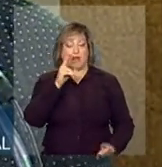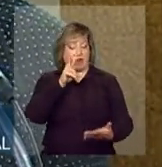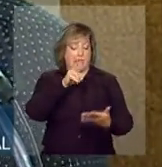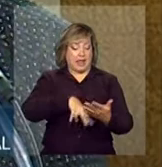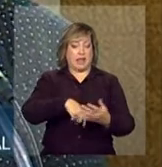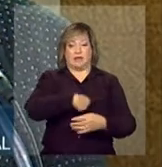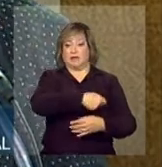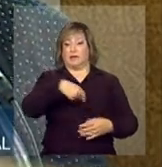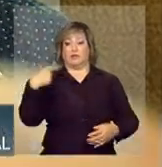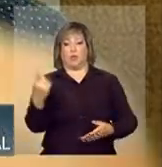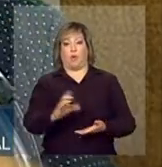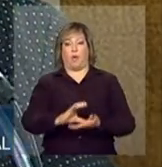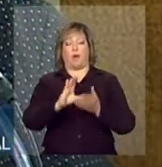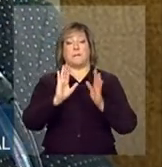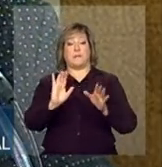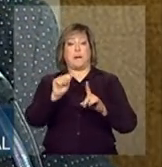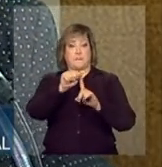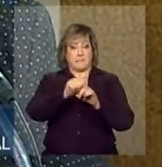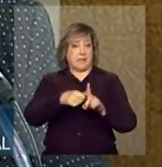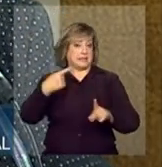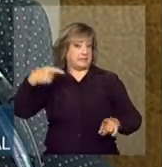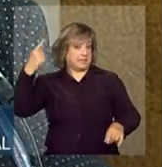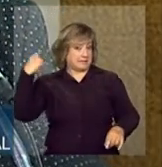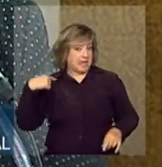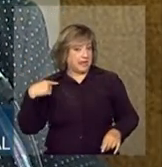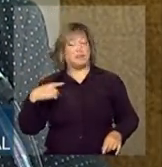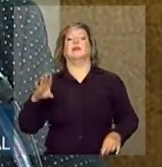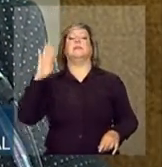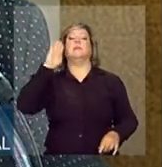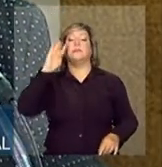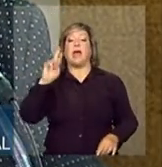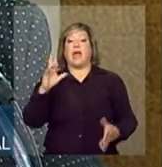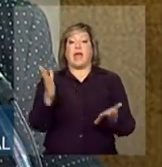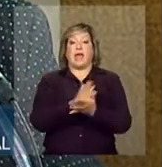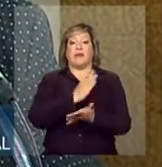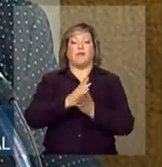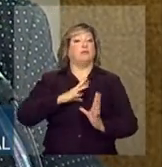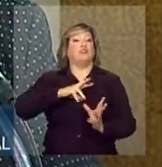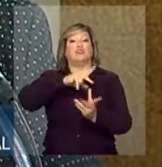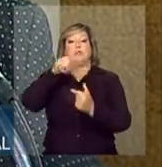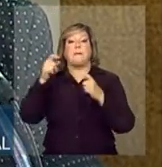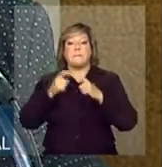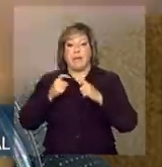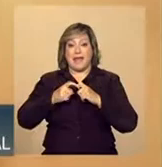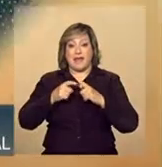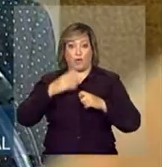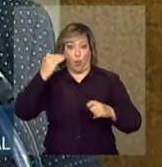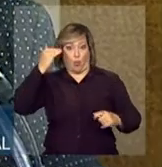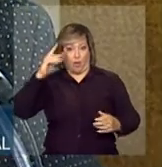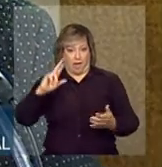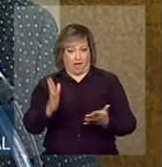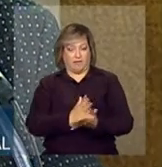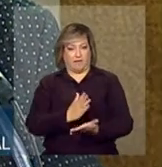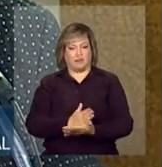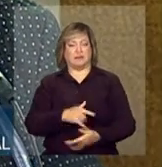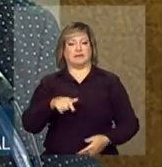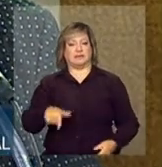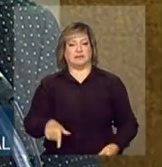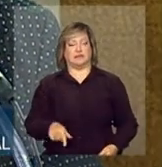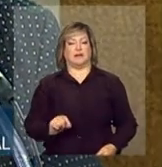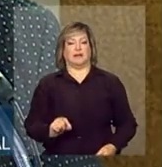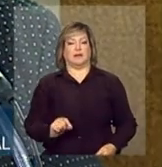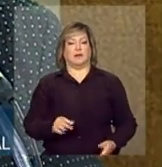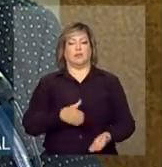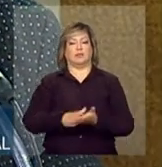conselheiros. O mês passado, a principal revista mundial, médica mundial, certo? Que é